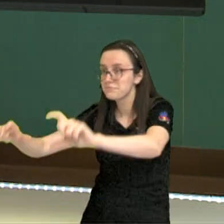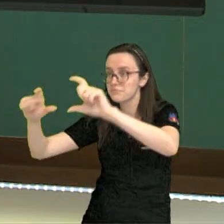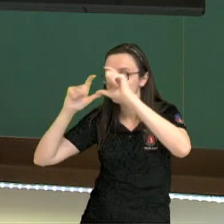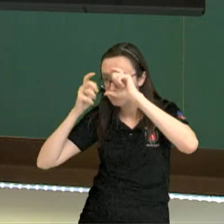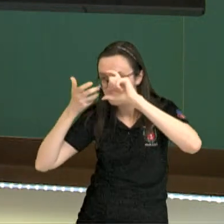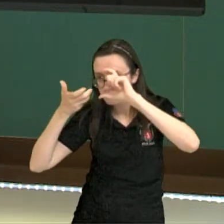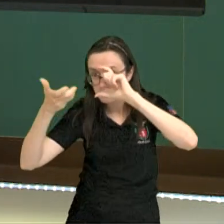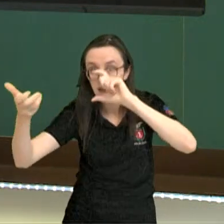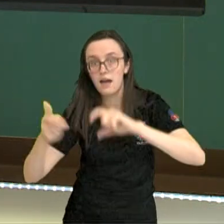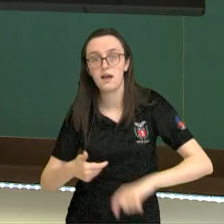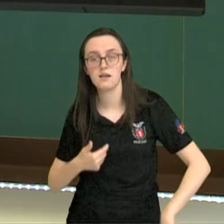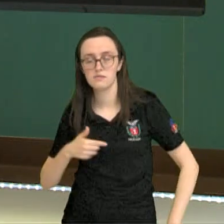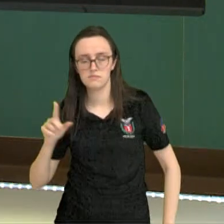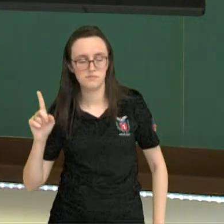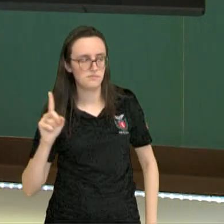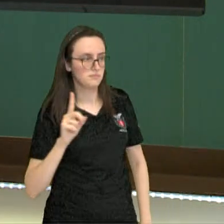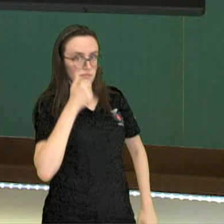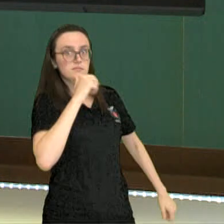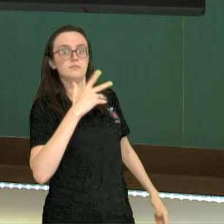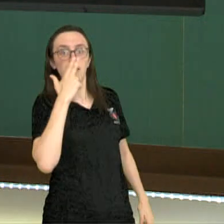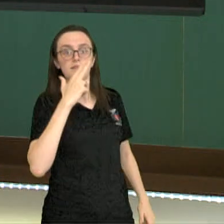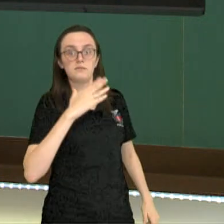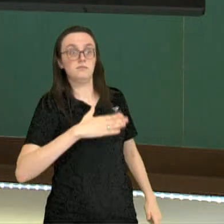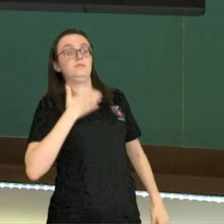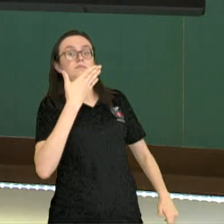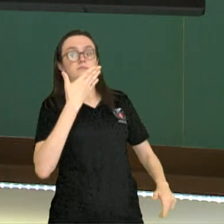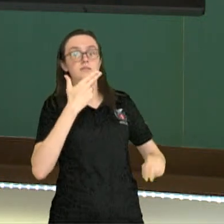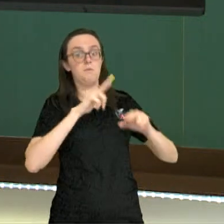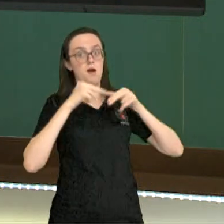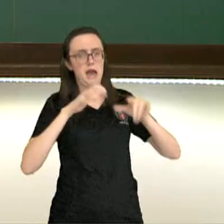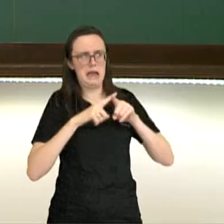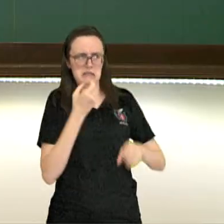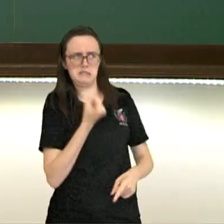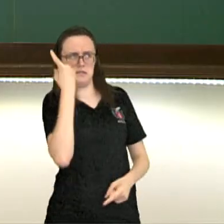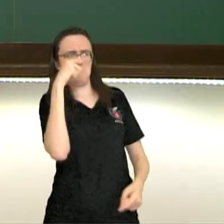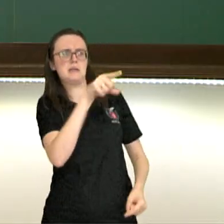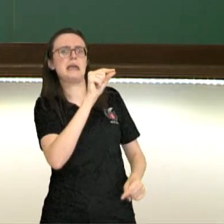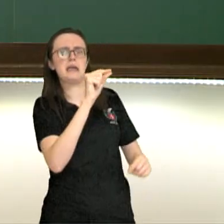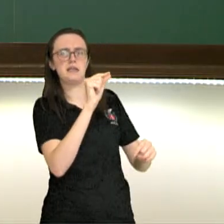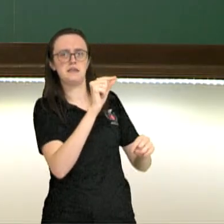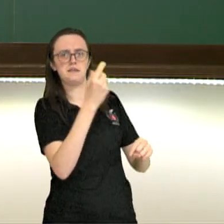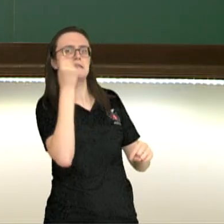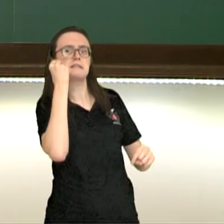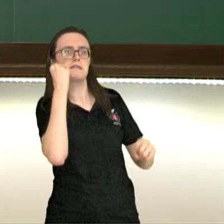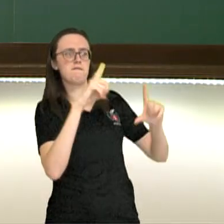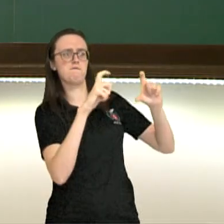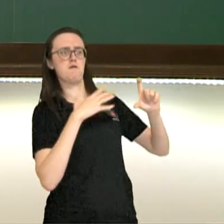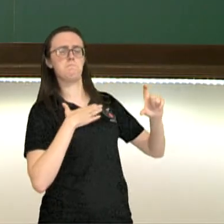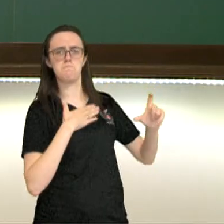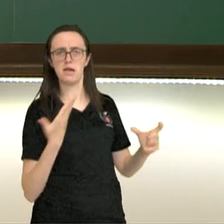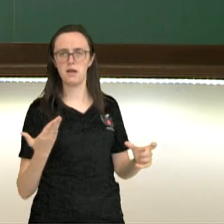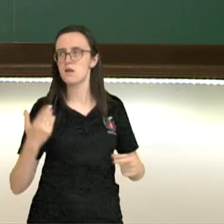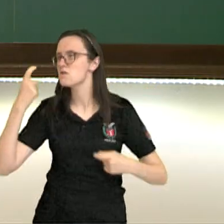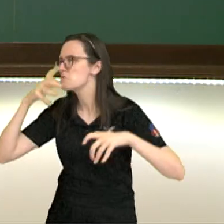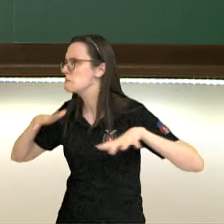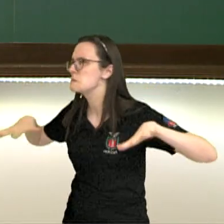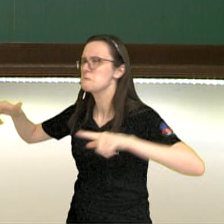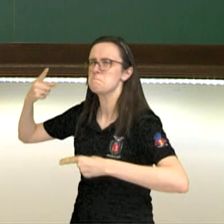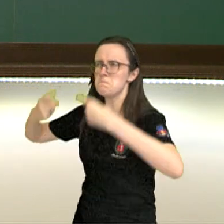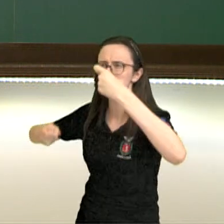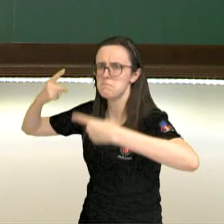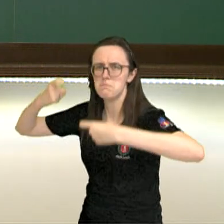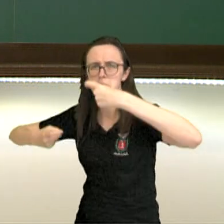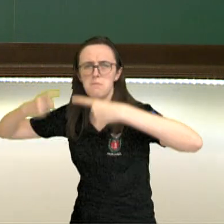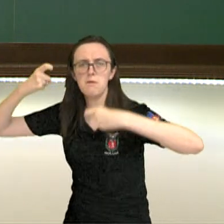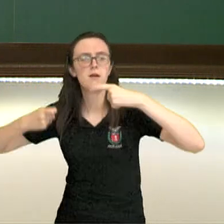fotógrafo pedir para ela pousar para uma foto, pois era estranho, né? Uma ela numa situação de guerra ali no